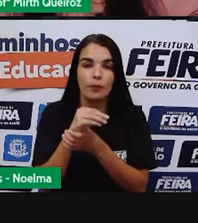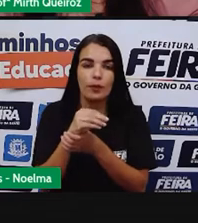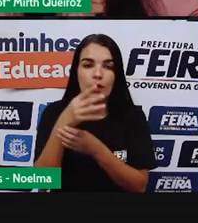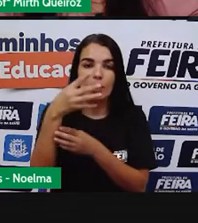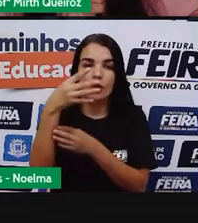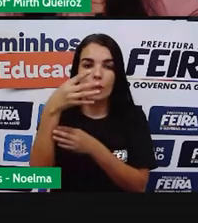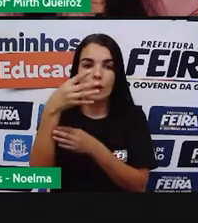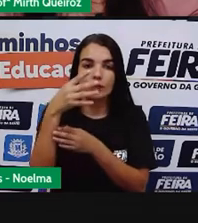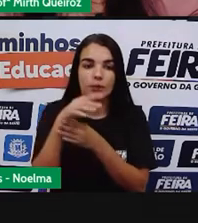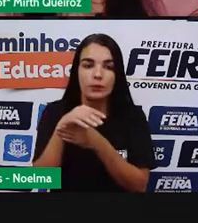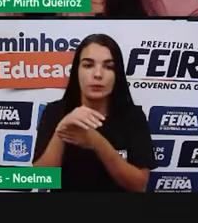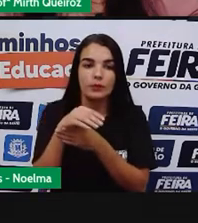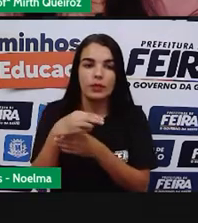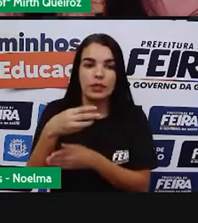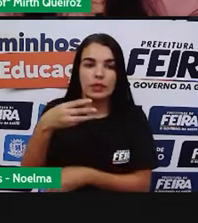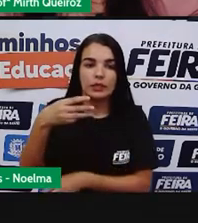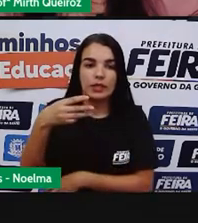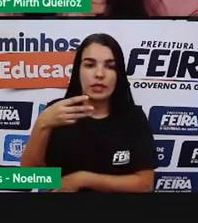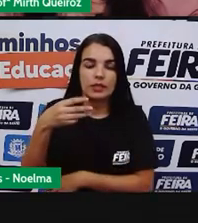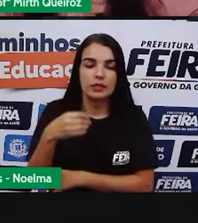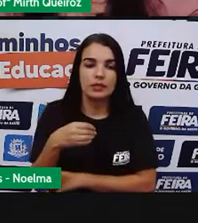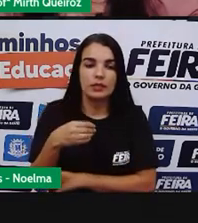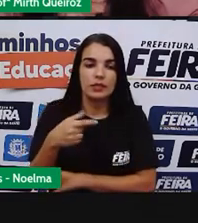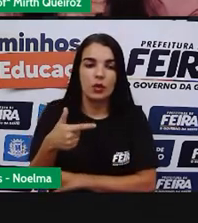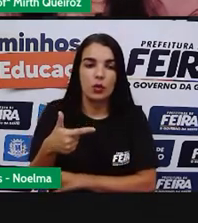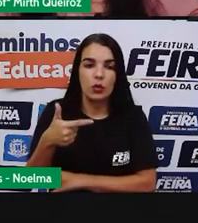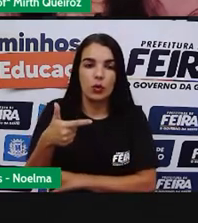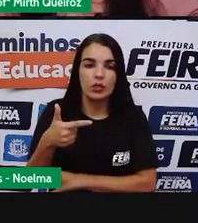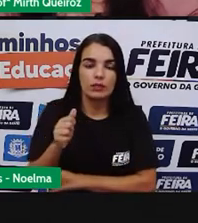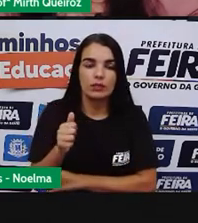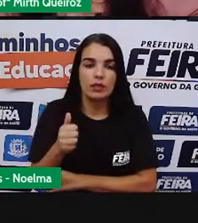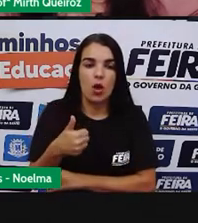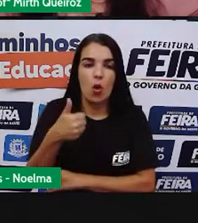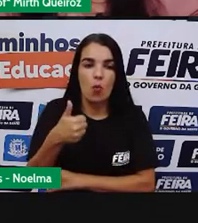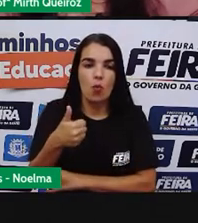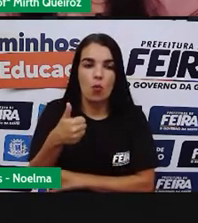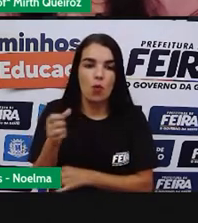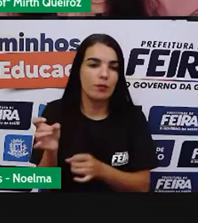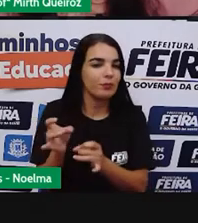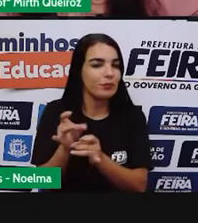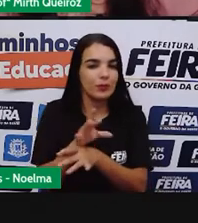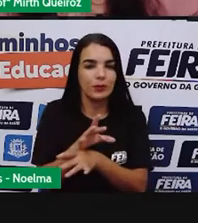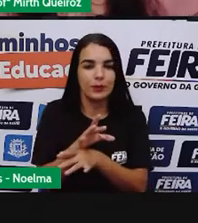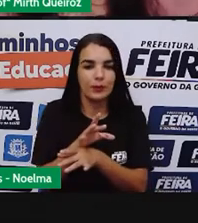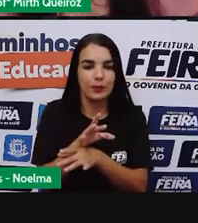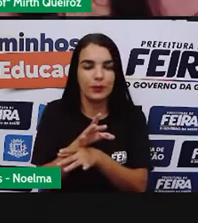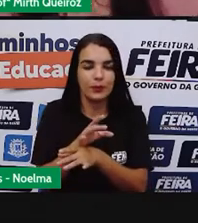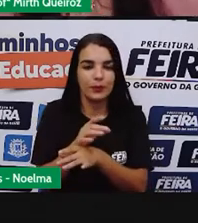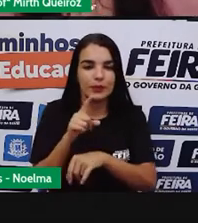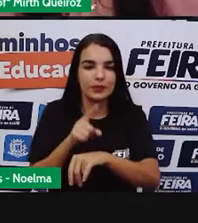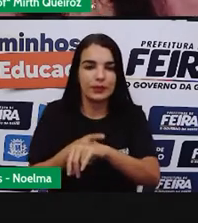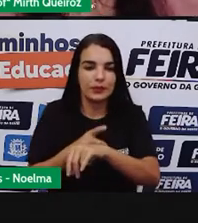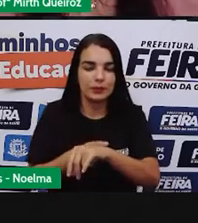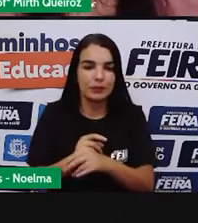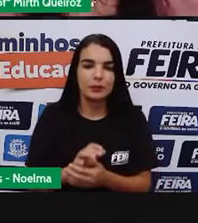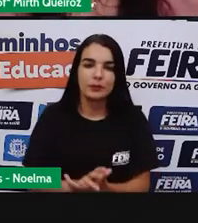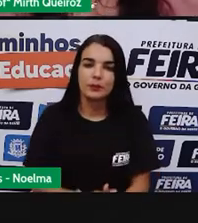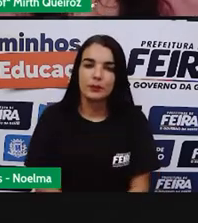Cinco, quatro, três, dois, um.